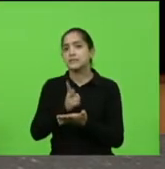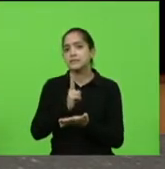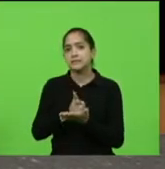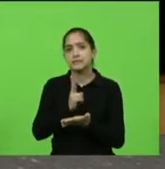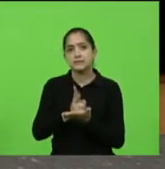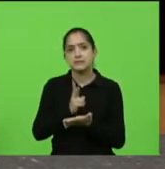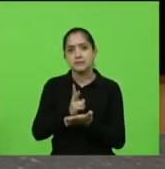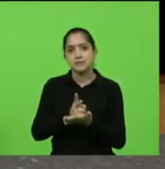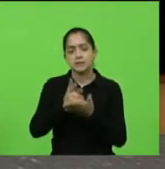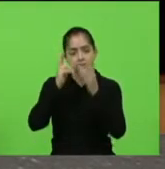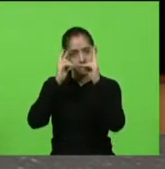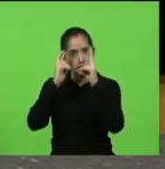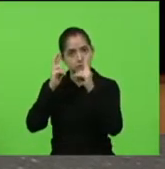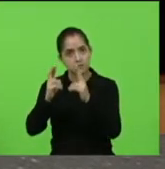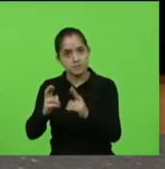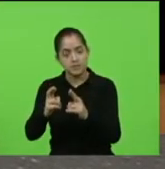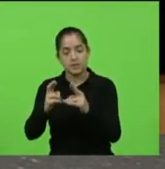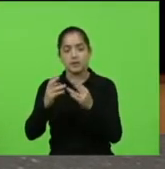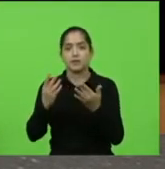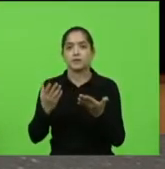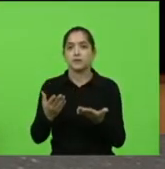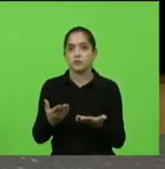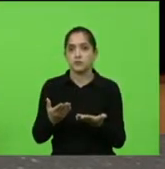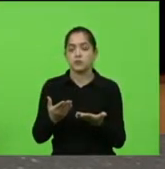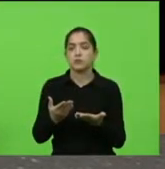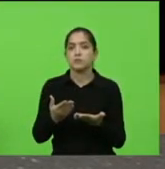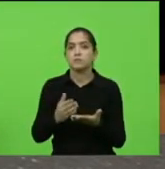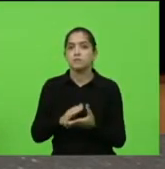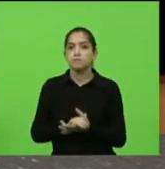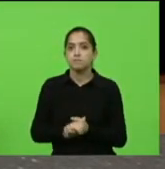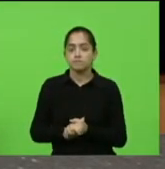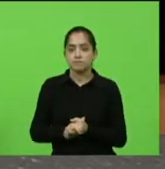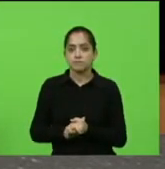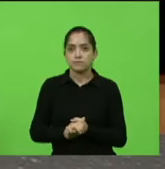muito respeito em relação aos